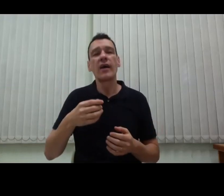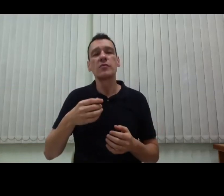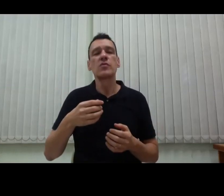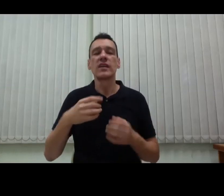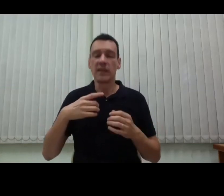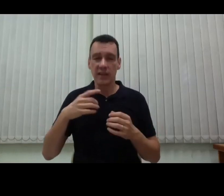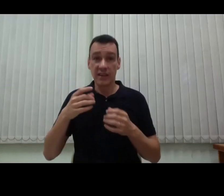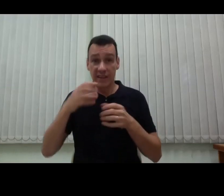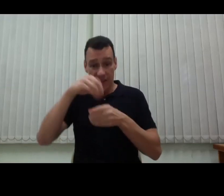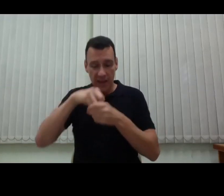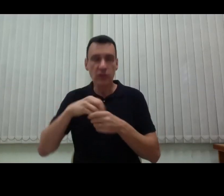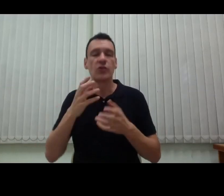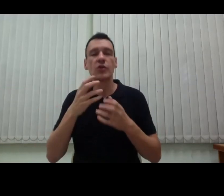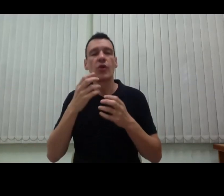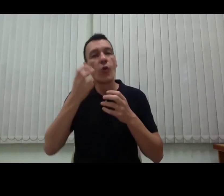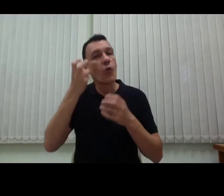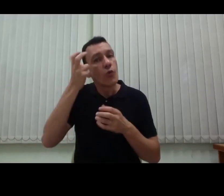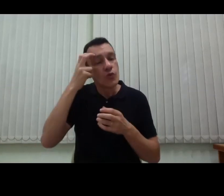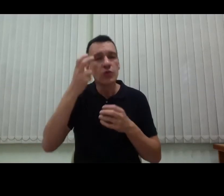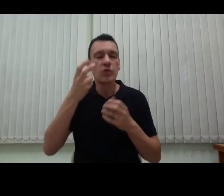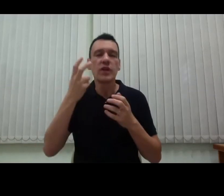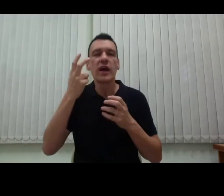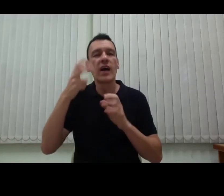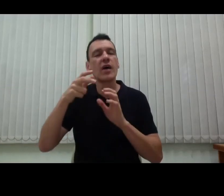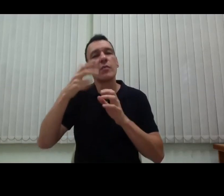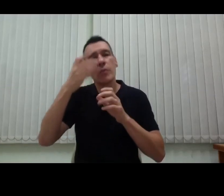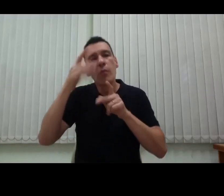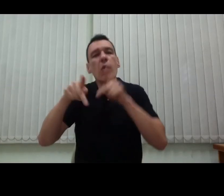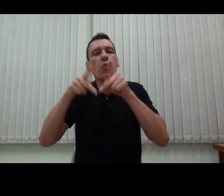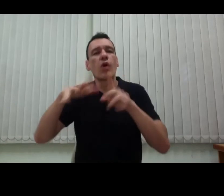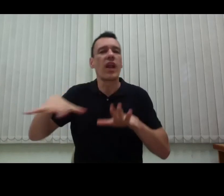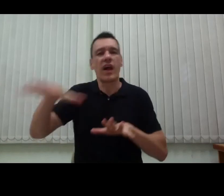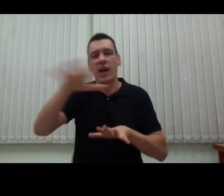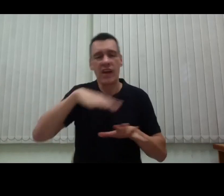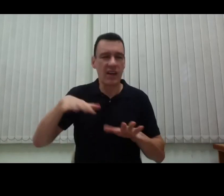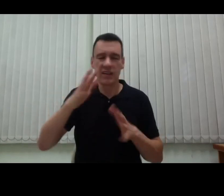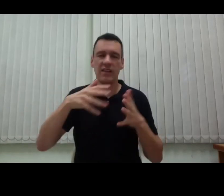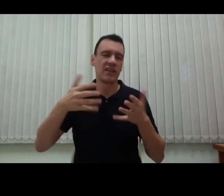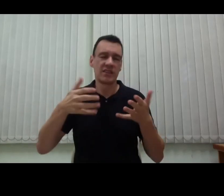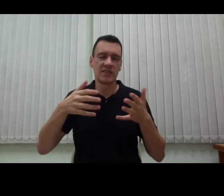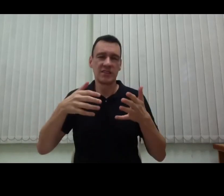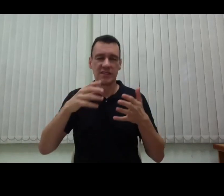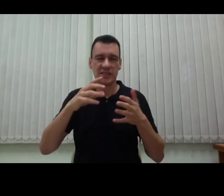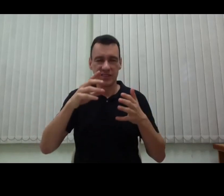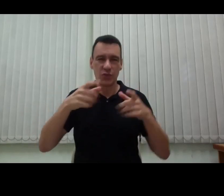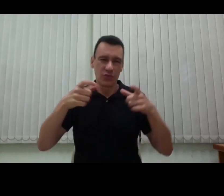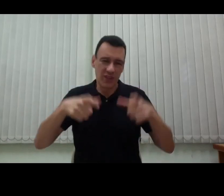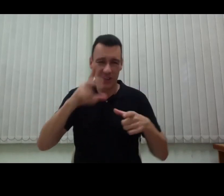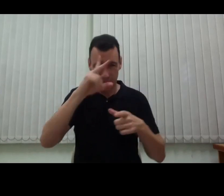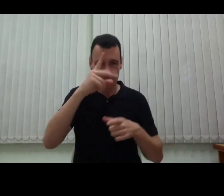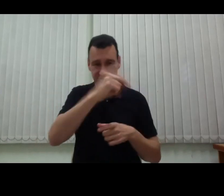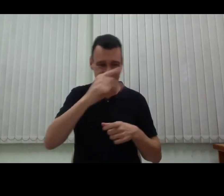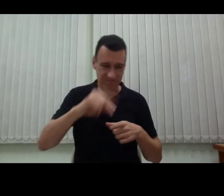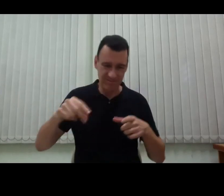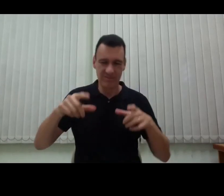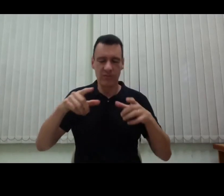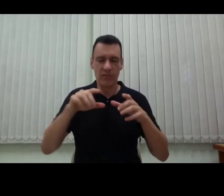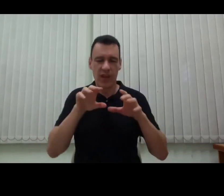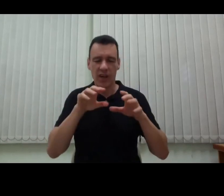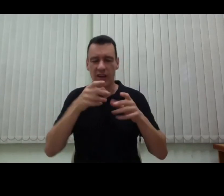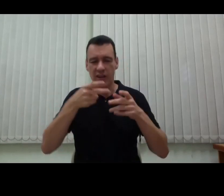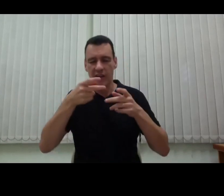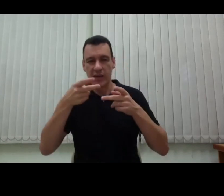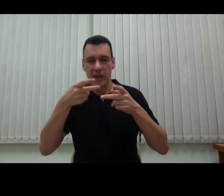nos terreiros, que as mães de santo, né, e os pais de santo vêm, assim como